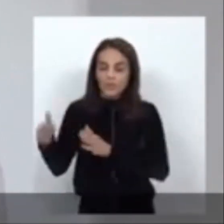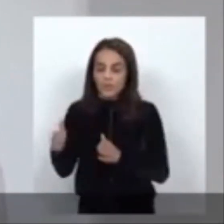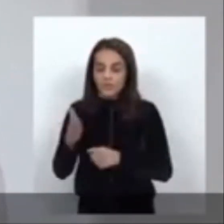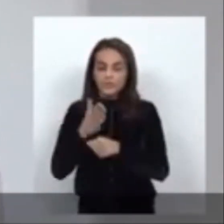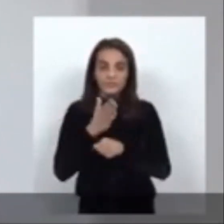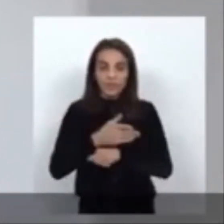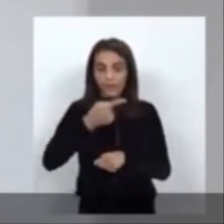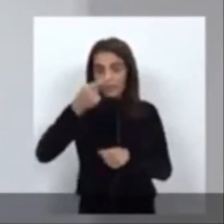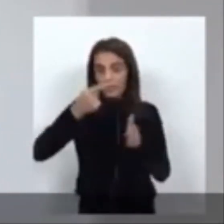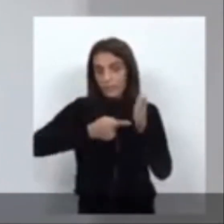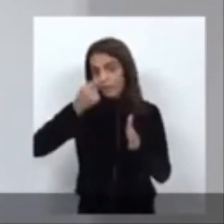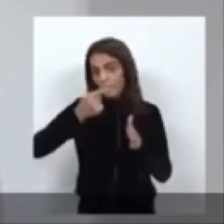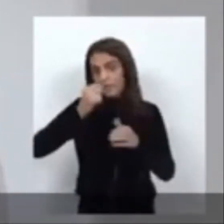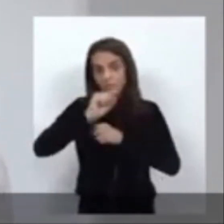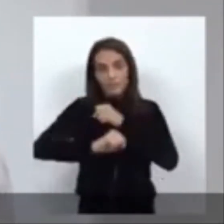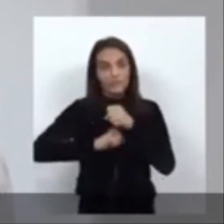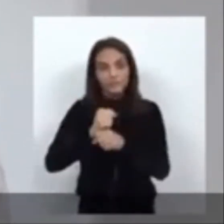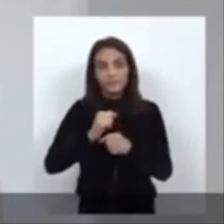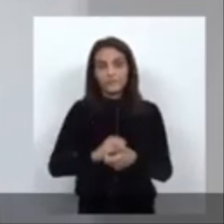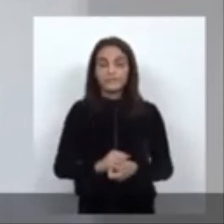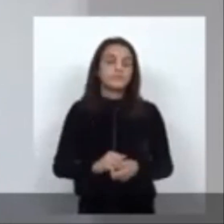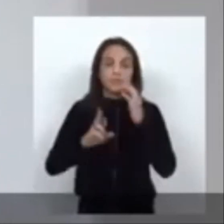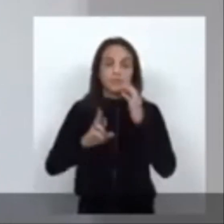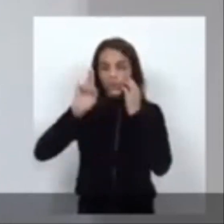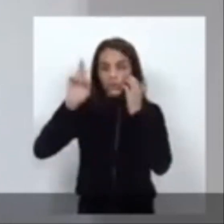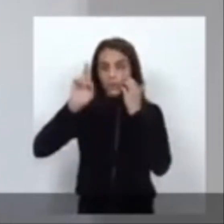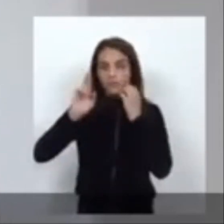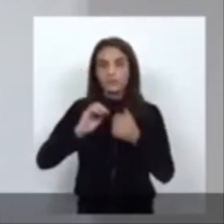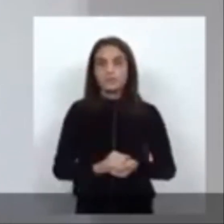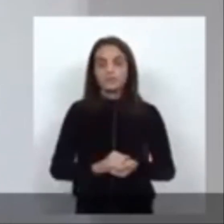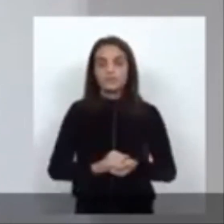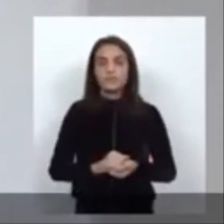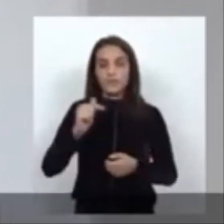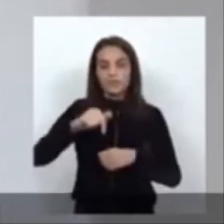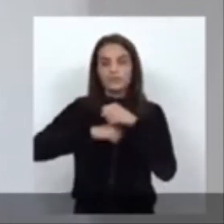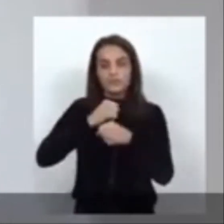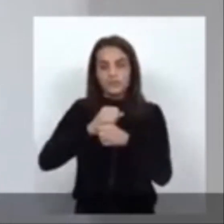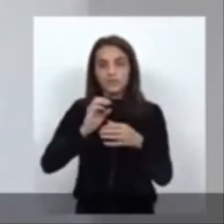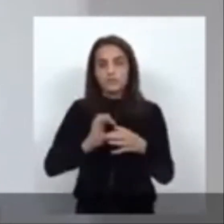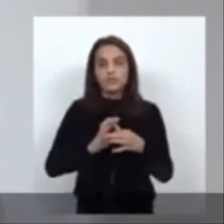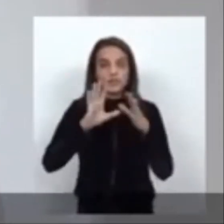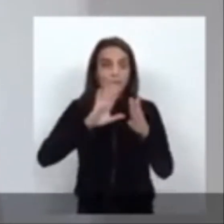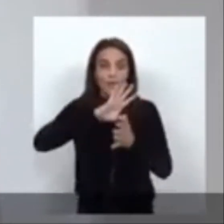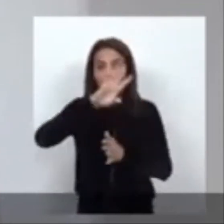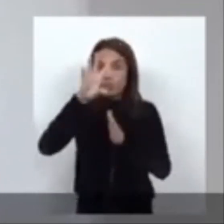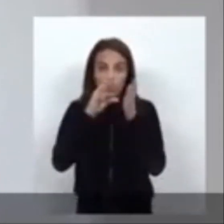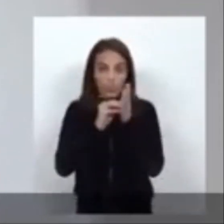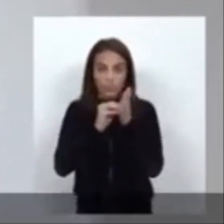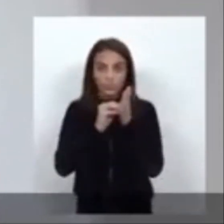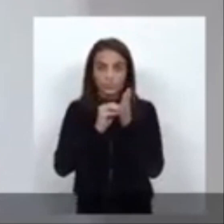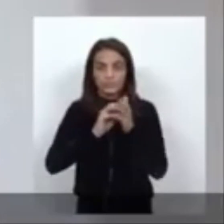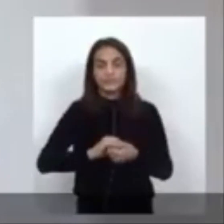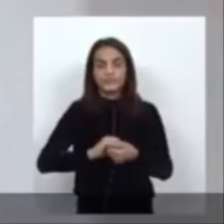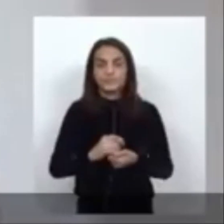no primeiro ano de implantação da escola, só o líder e o vice-líder. Este ano estará aberto para todos. Não